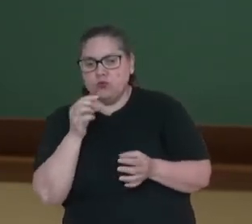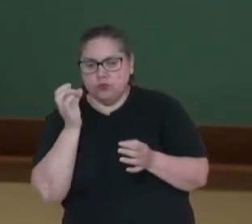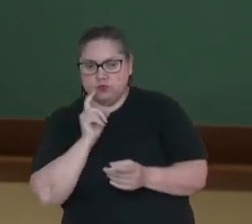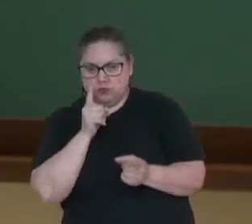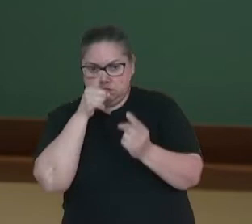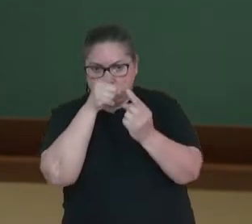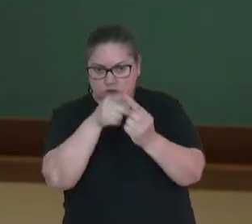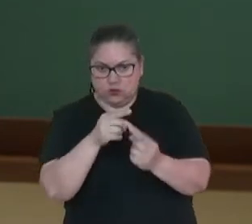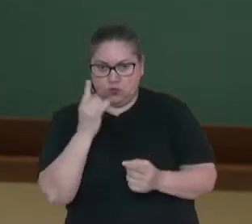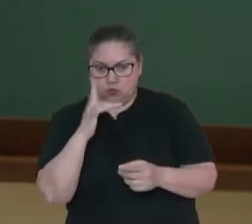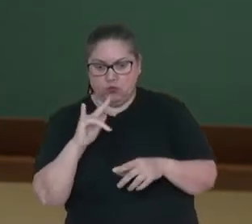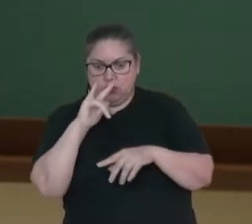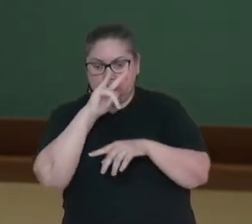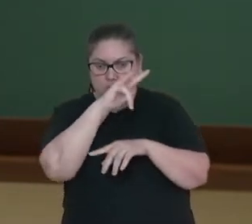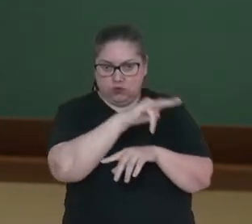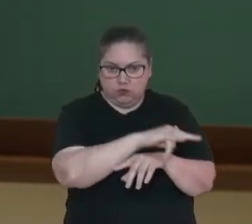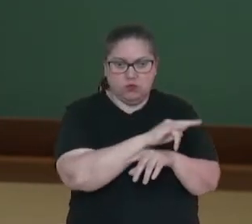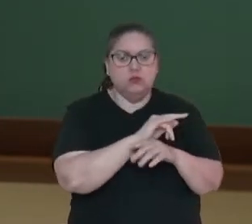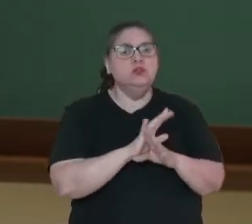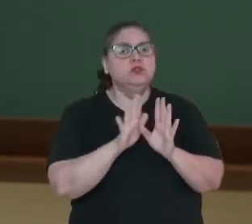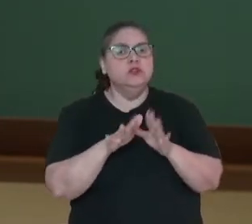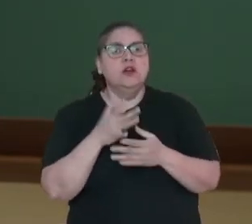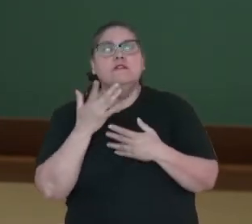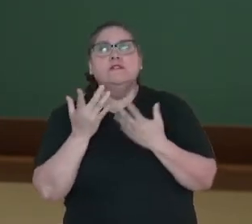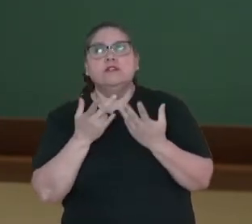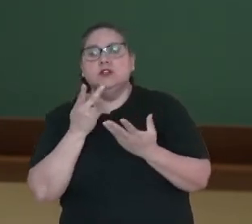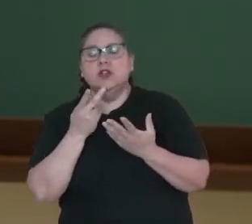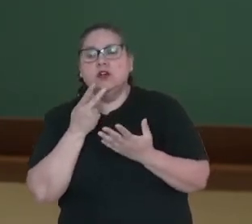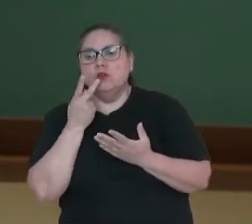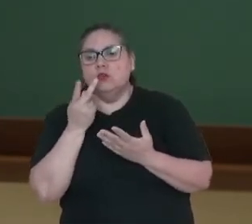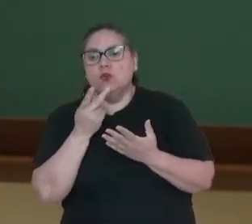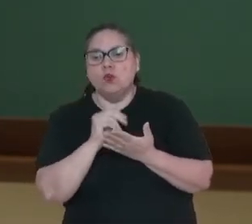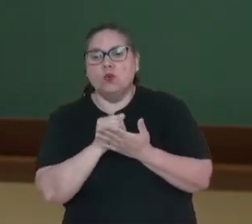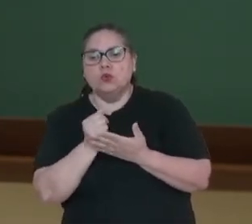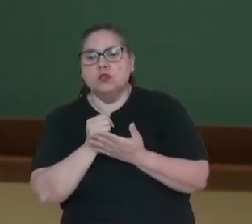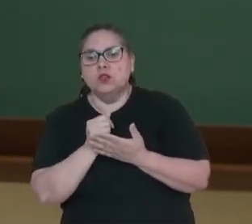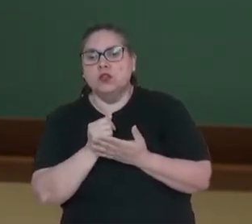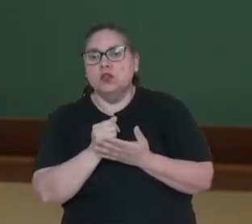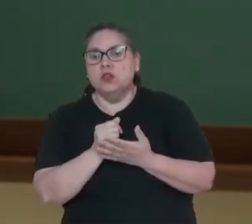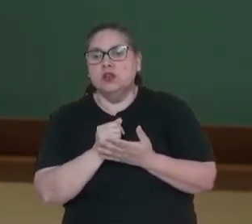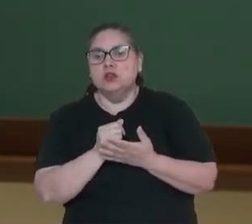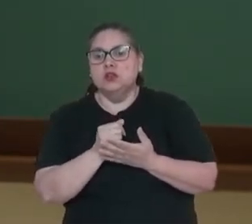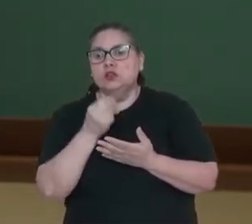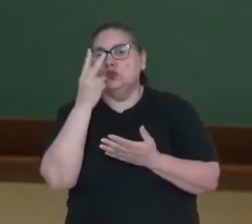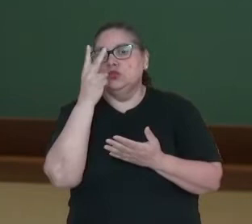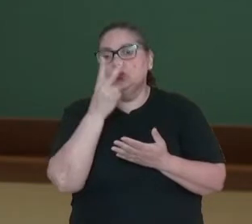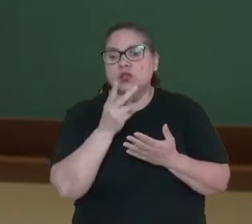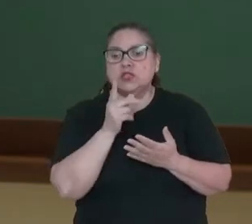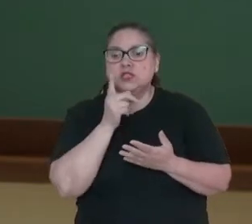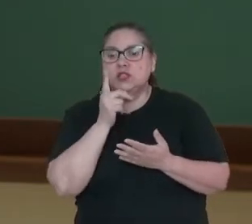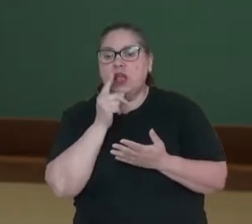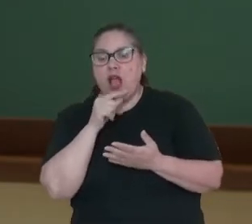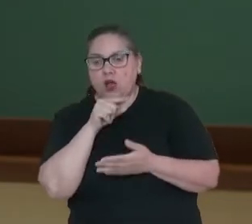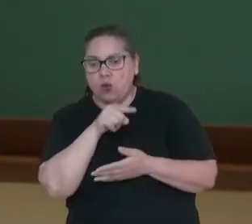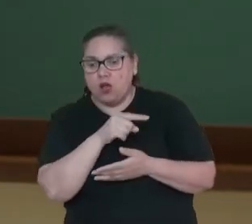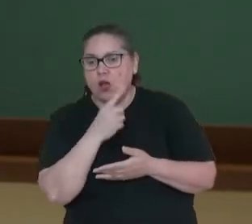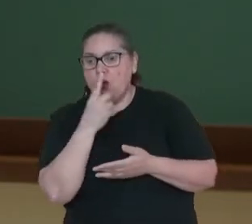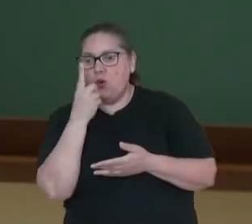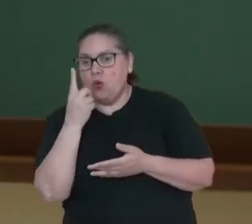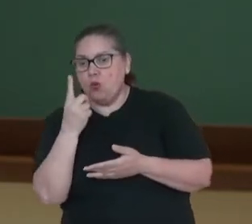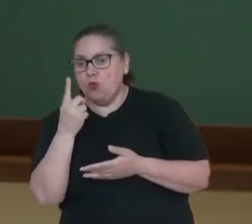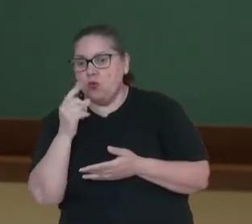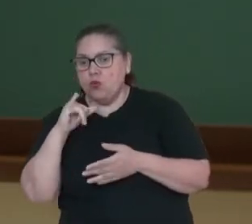seus hidroaviões, por exemplo, você vai passar o comando para ele. 2 na água,